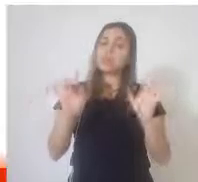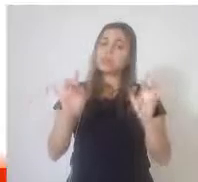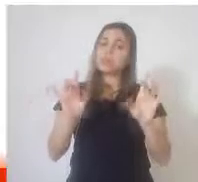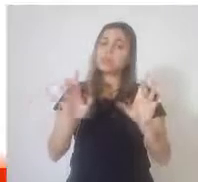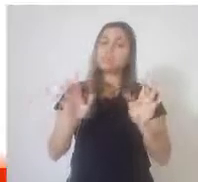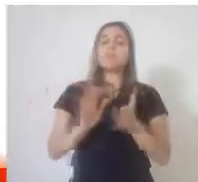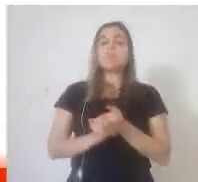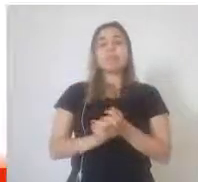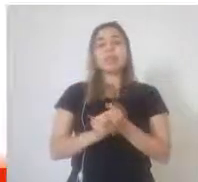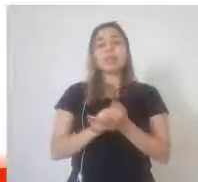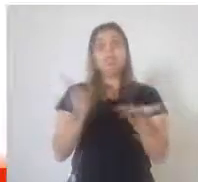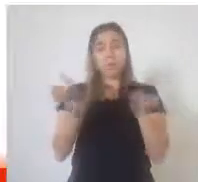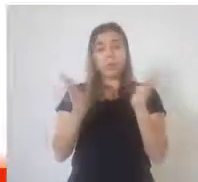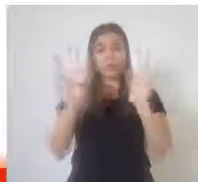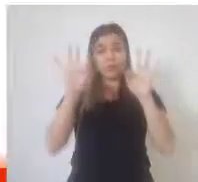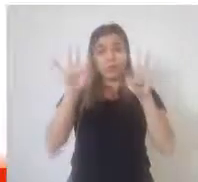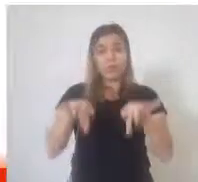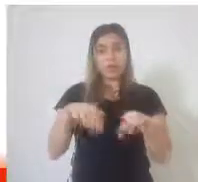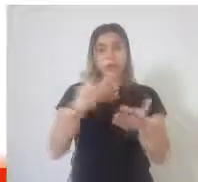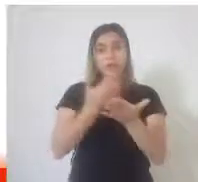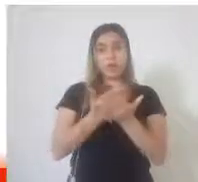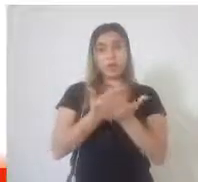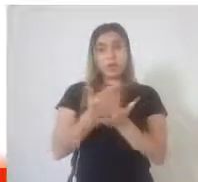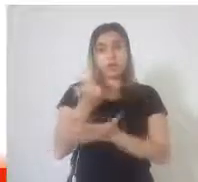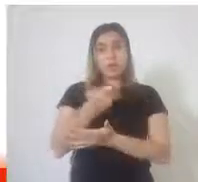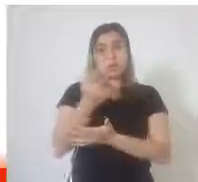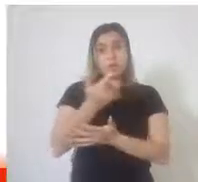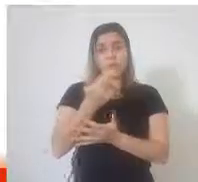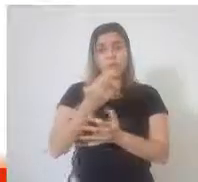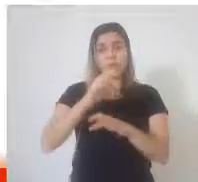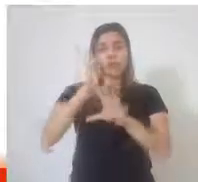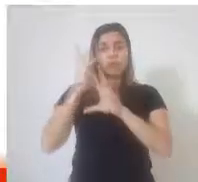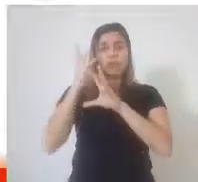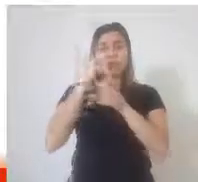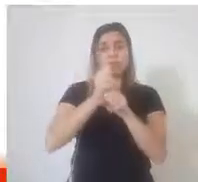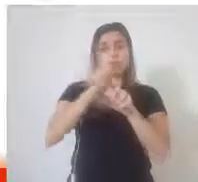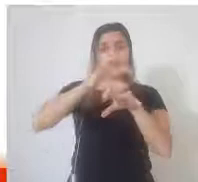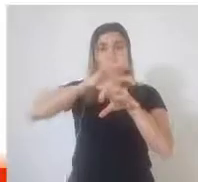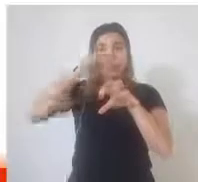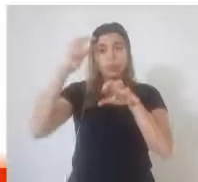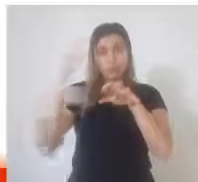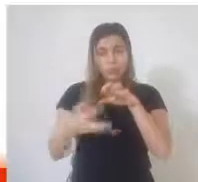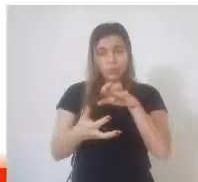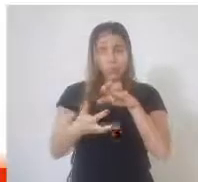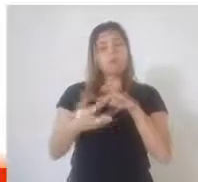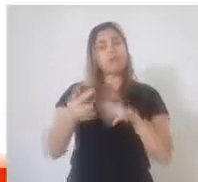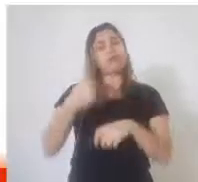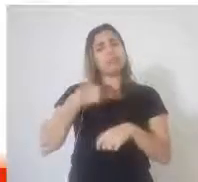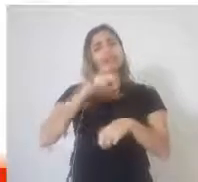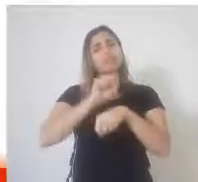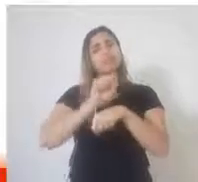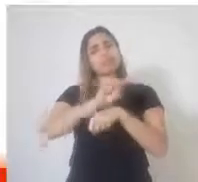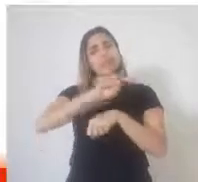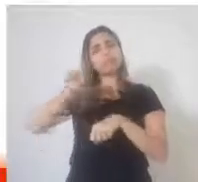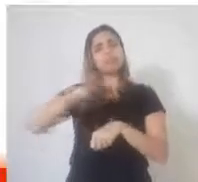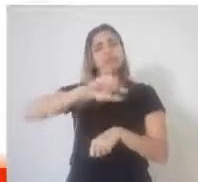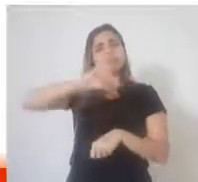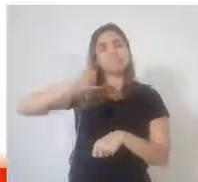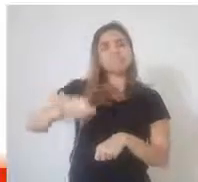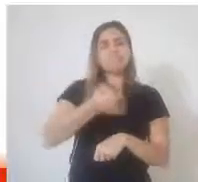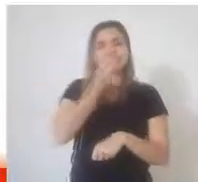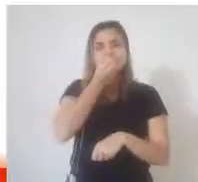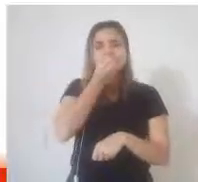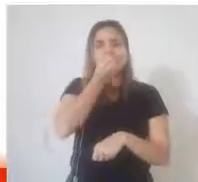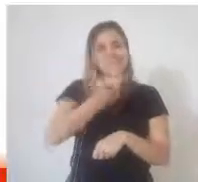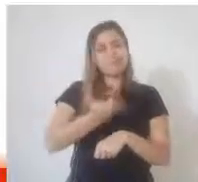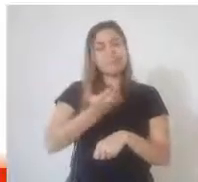Então, alunos, é isso. Nós chegamos ao fim da nossa segunda aula de revisão, né, de ecologia. Espero que vocês